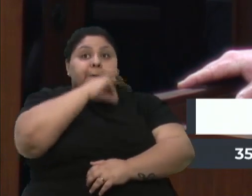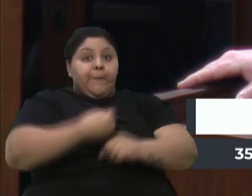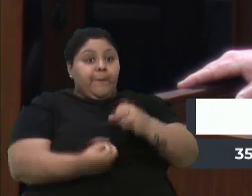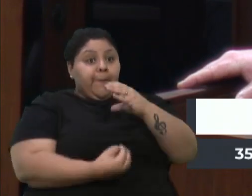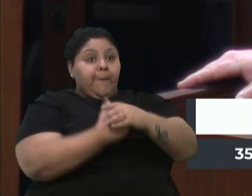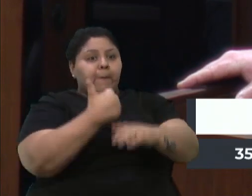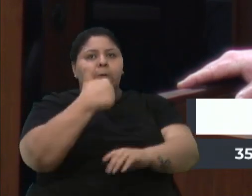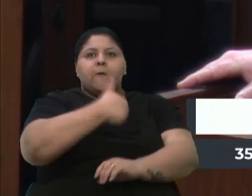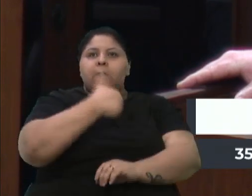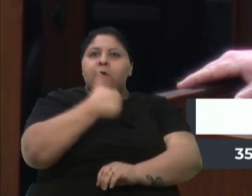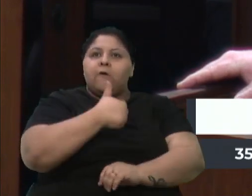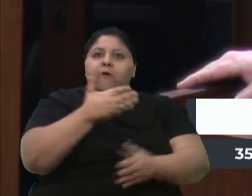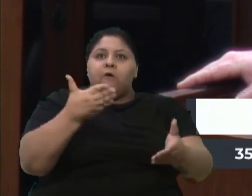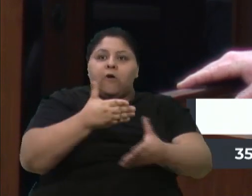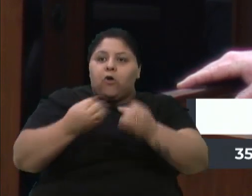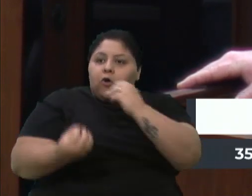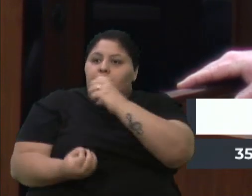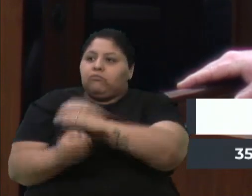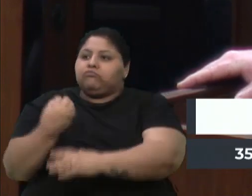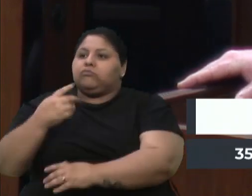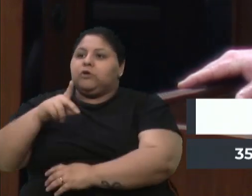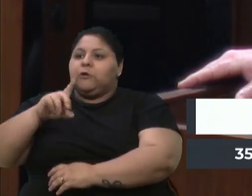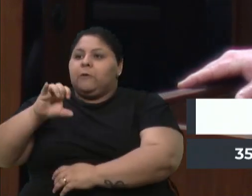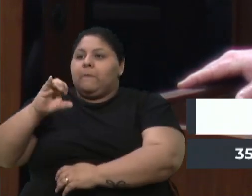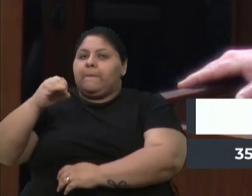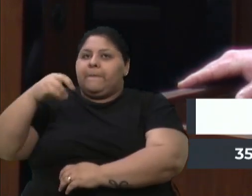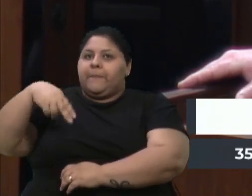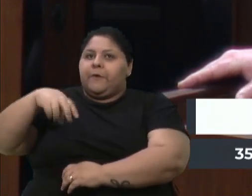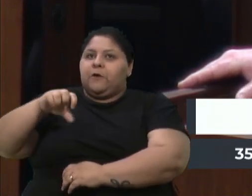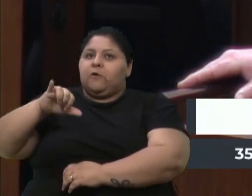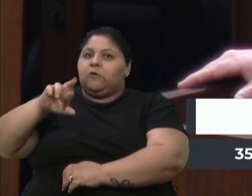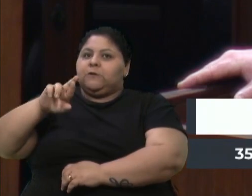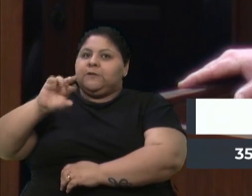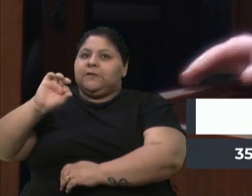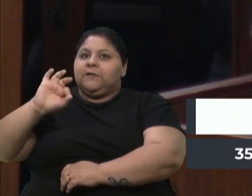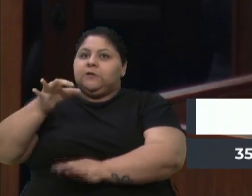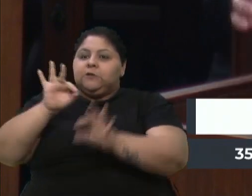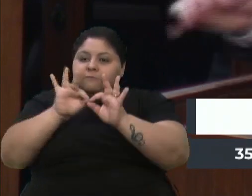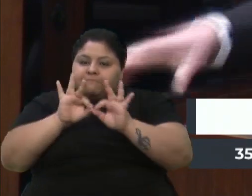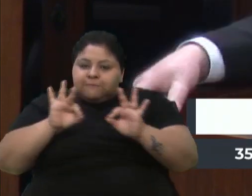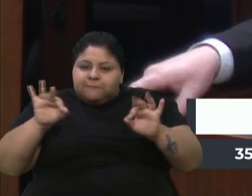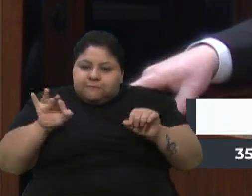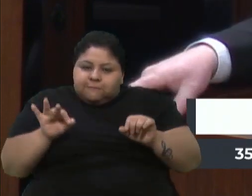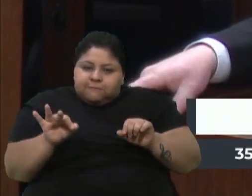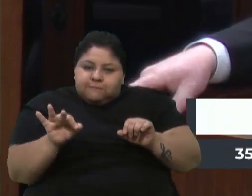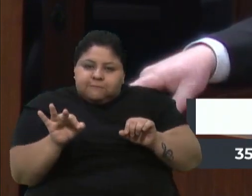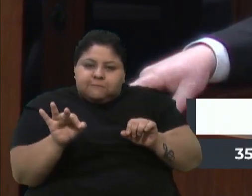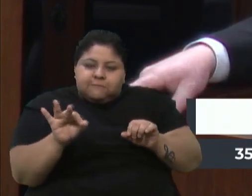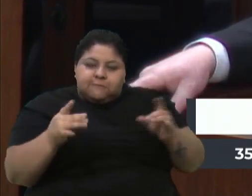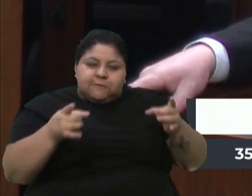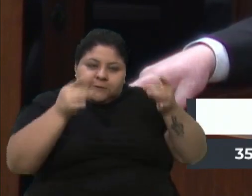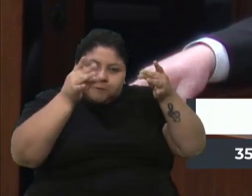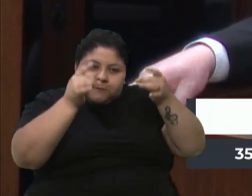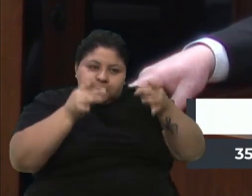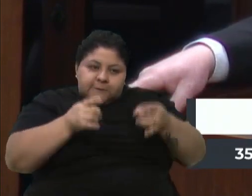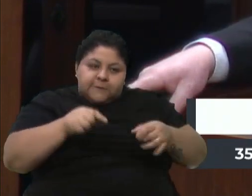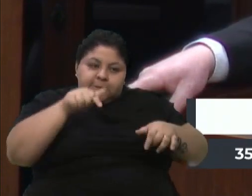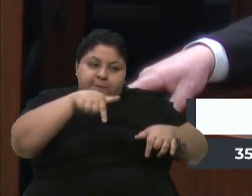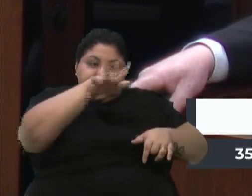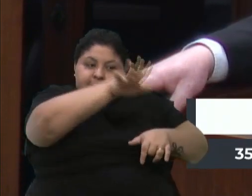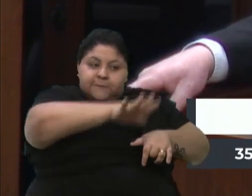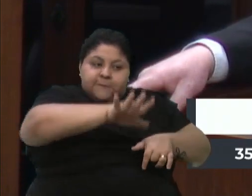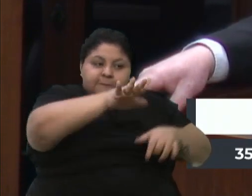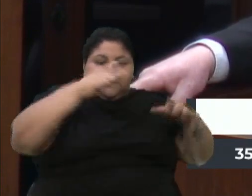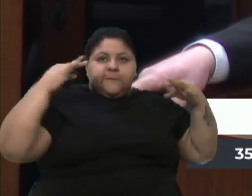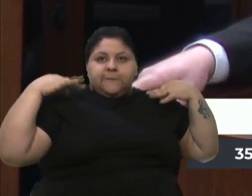lançando de forma pioneira também uma linha específica e especial para o setor do turismo de Caxias do Sul.